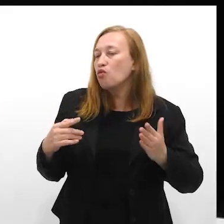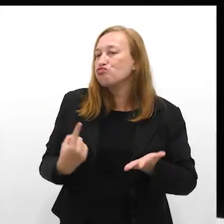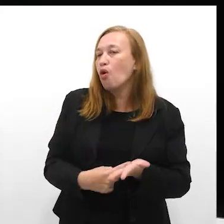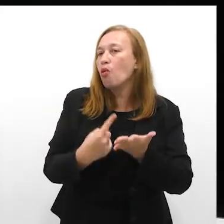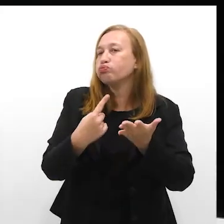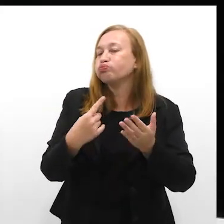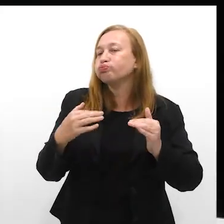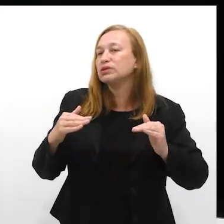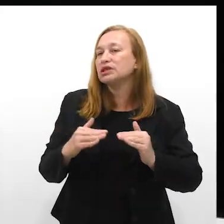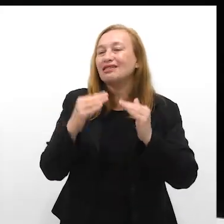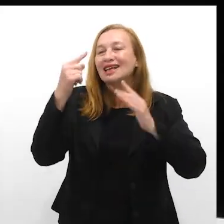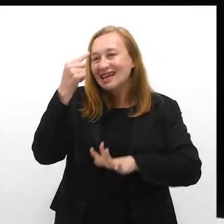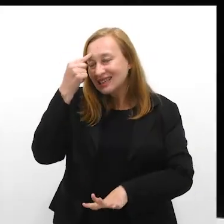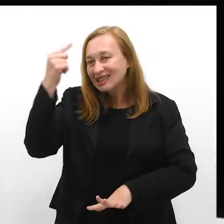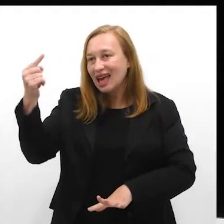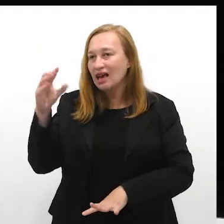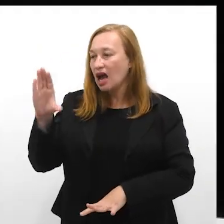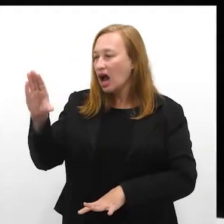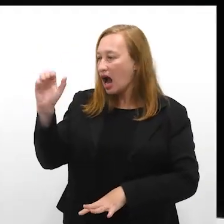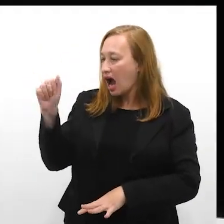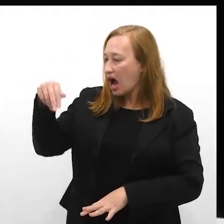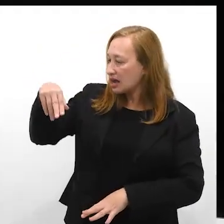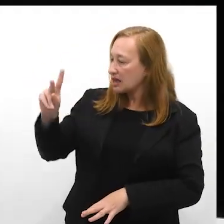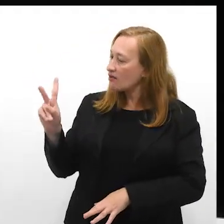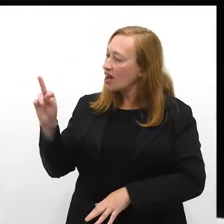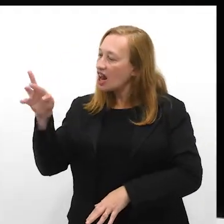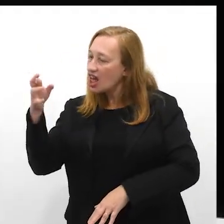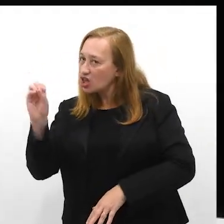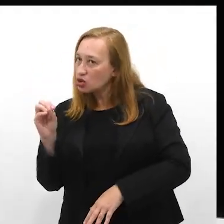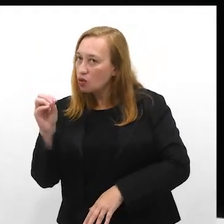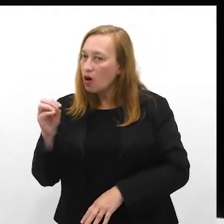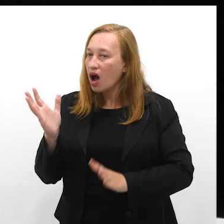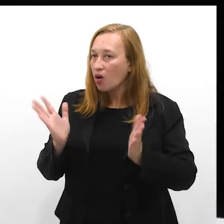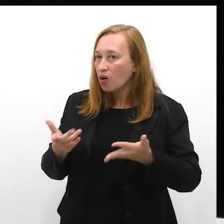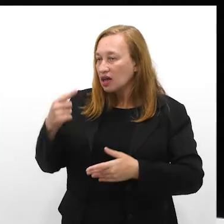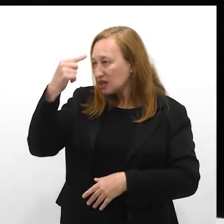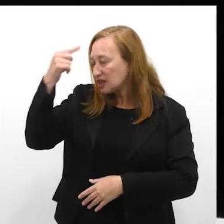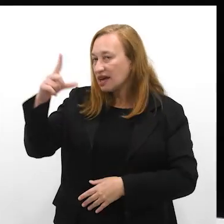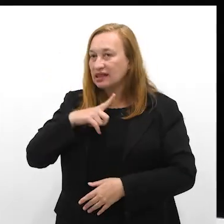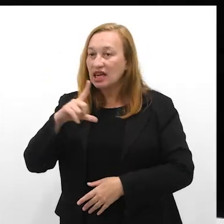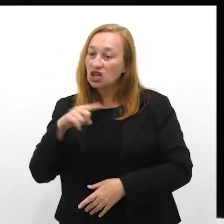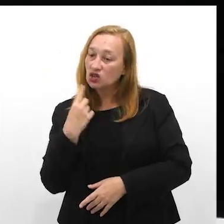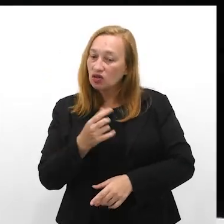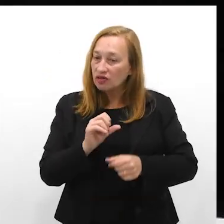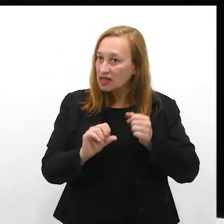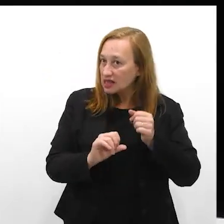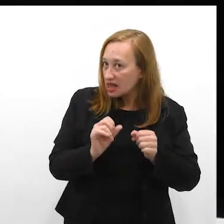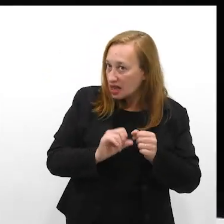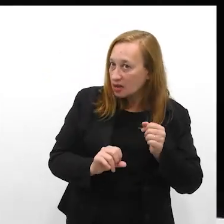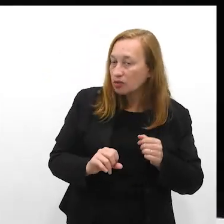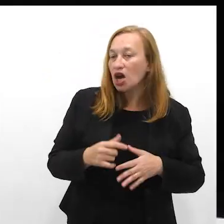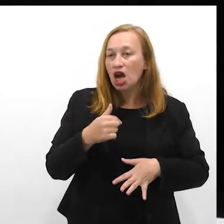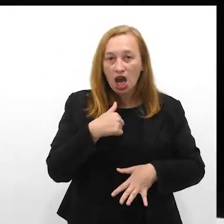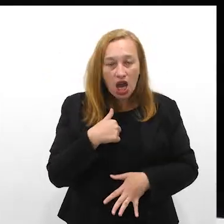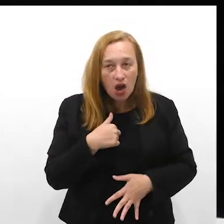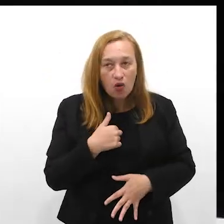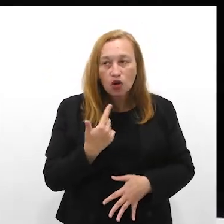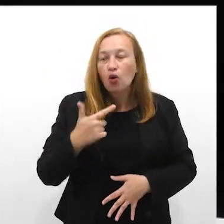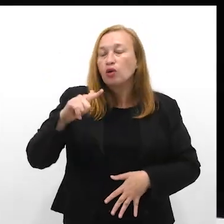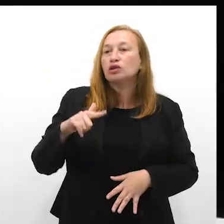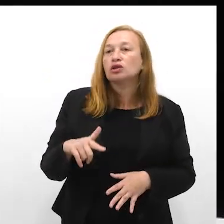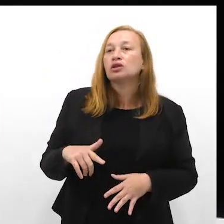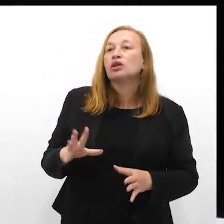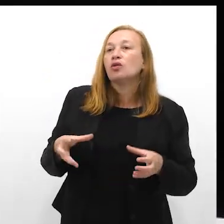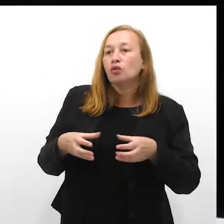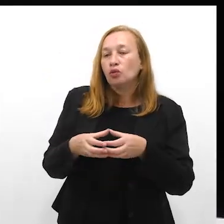com essa ideia do carnavalesco. Porque como o carnavalesco agora ele tem a ideia e a gente concretiza, Uhum. né?